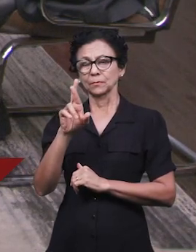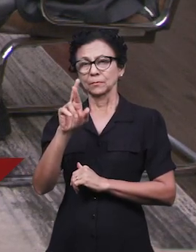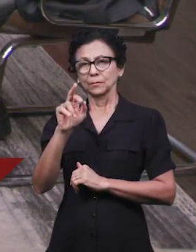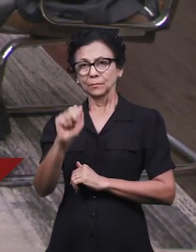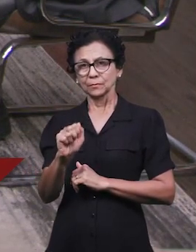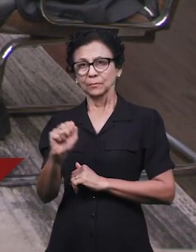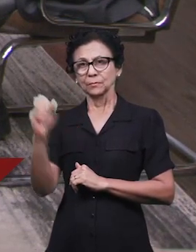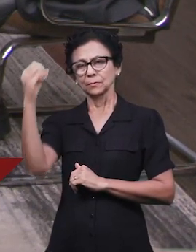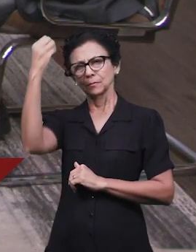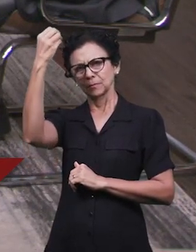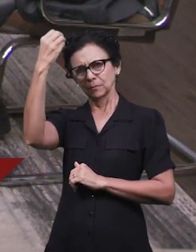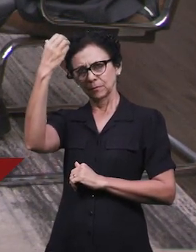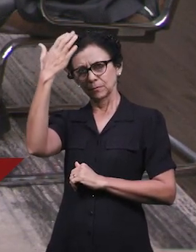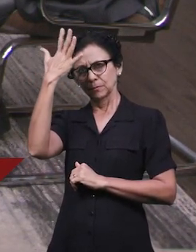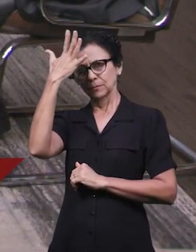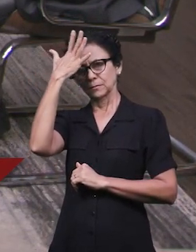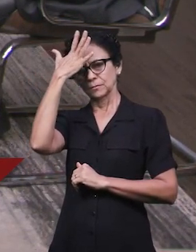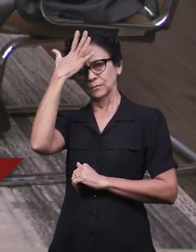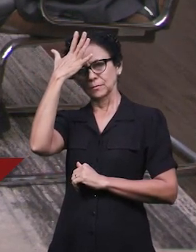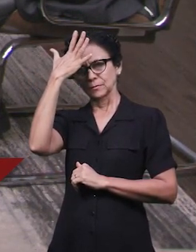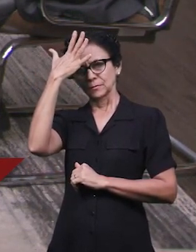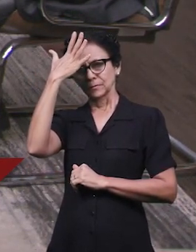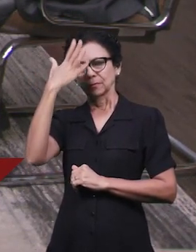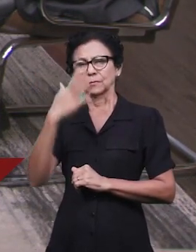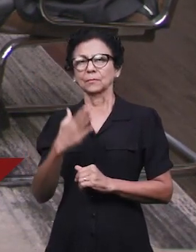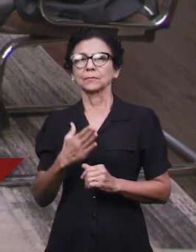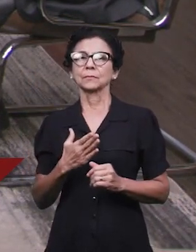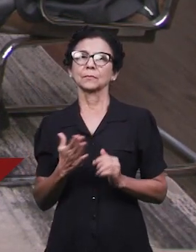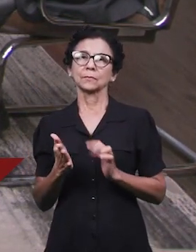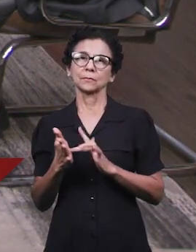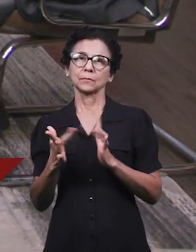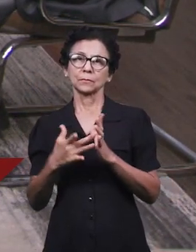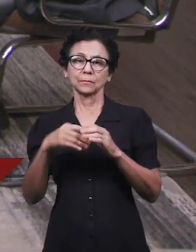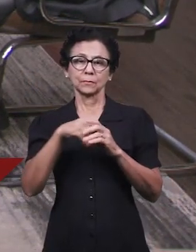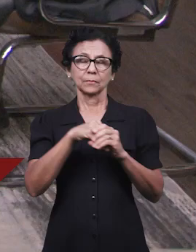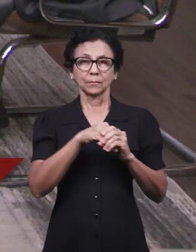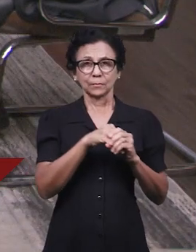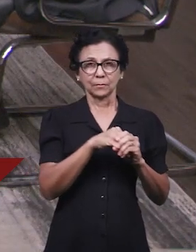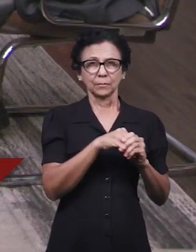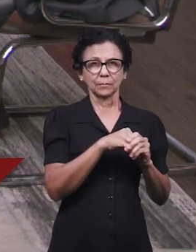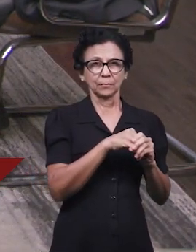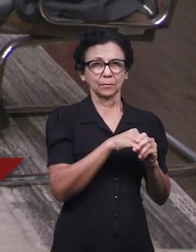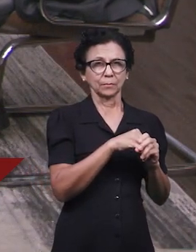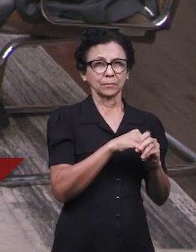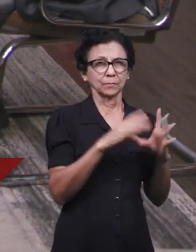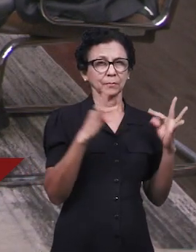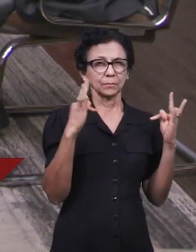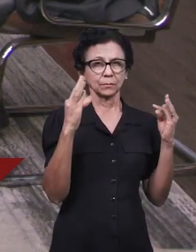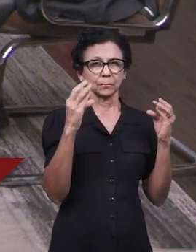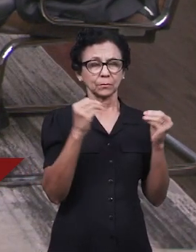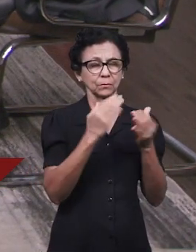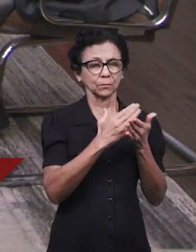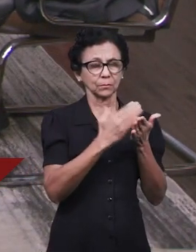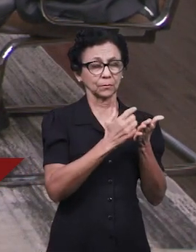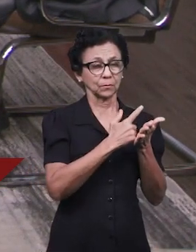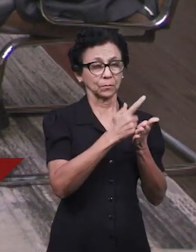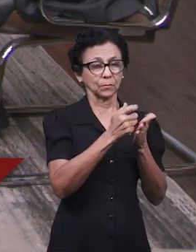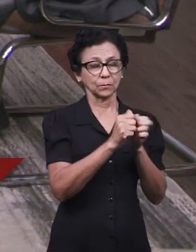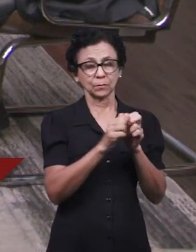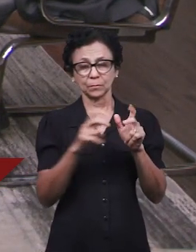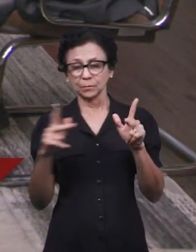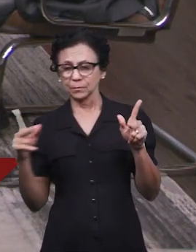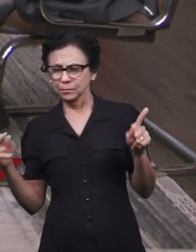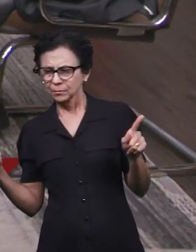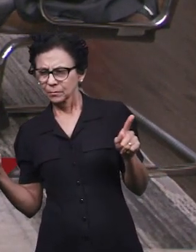ele está em toda a Bíblia. No entanto, quando você pega o livro, quando você vai no livro de